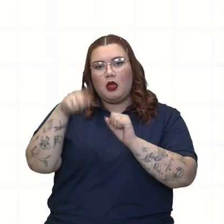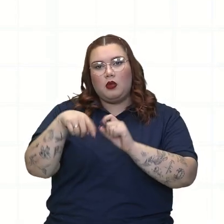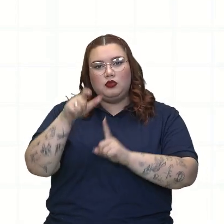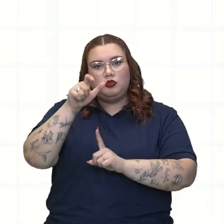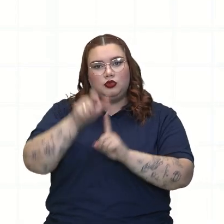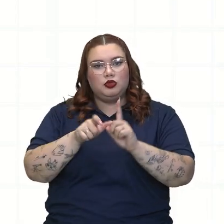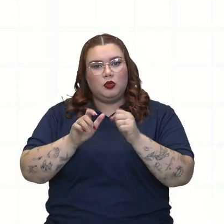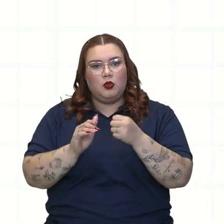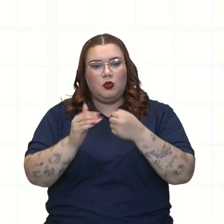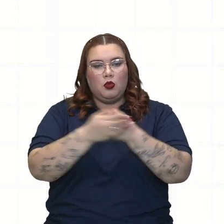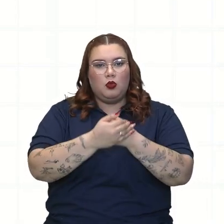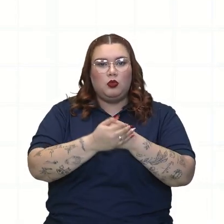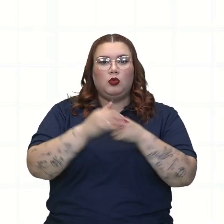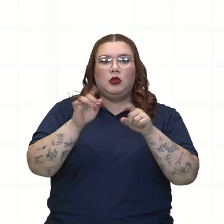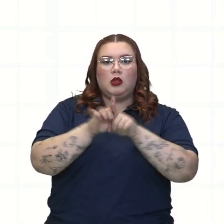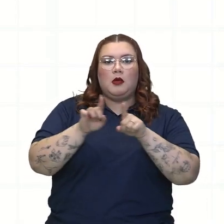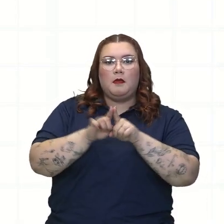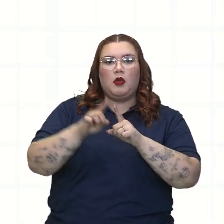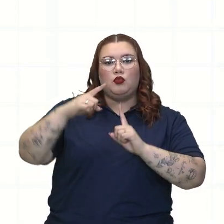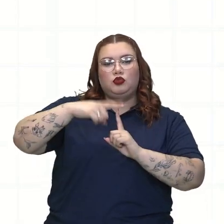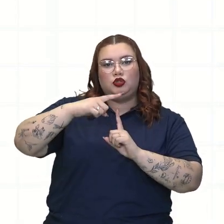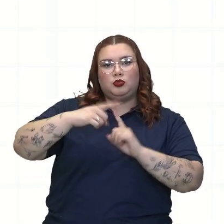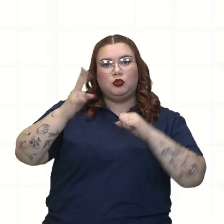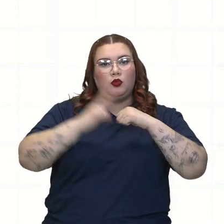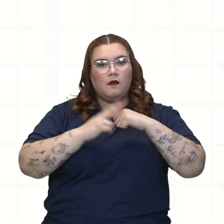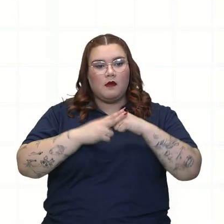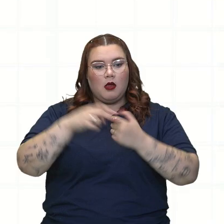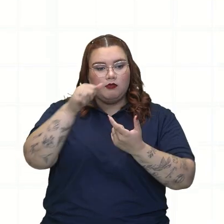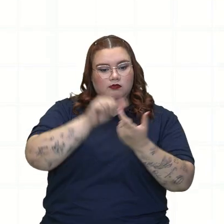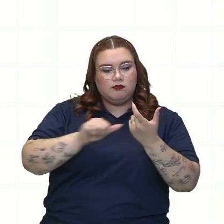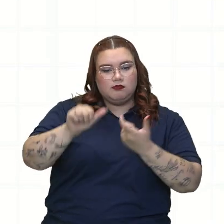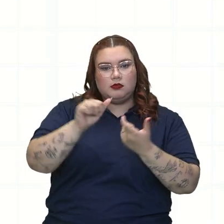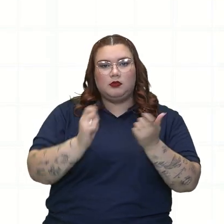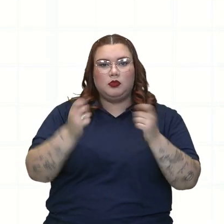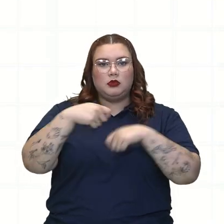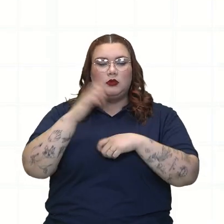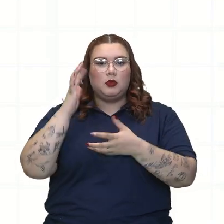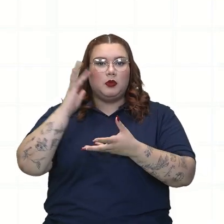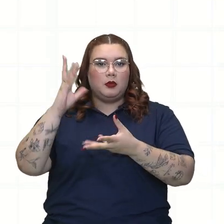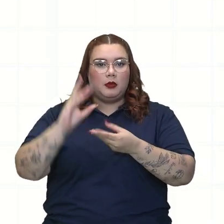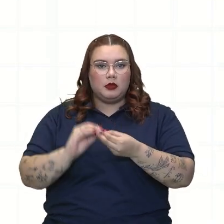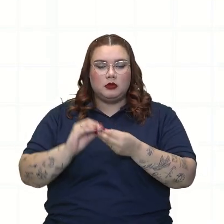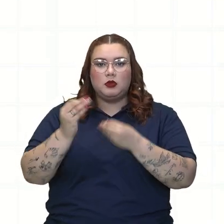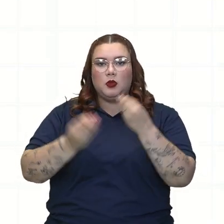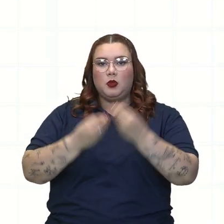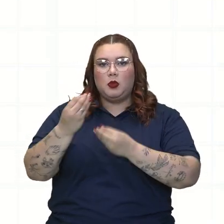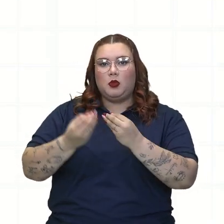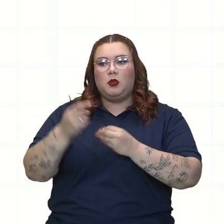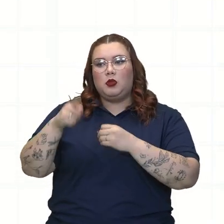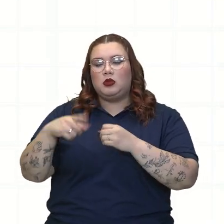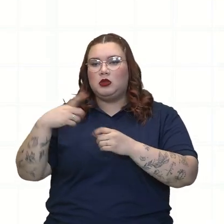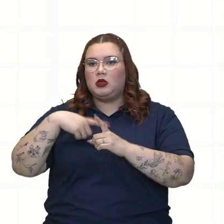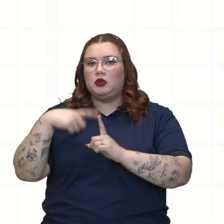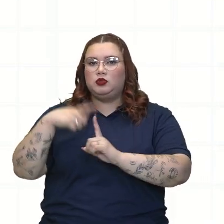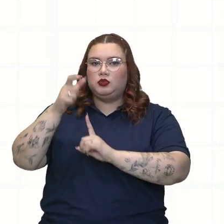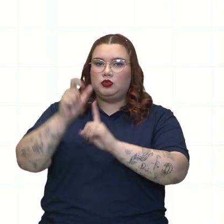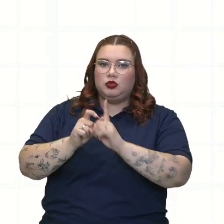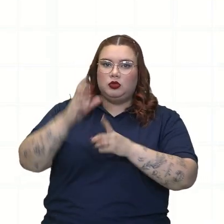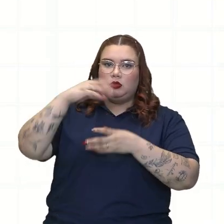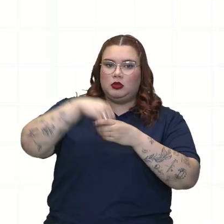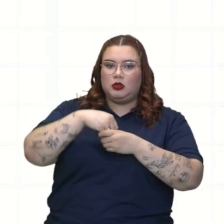porque eu tenho o verbo, a forma verbal, que me ajuda nesse processo. Então, o sujeito dessa oração é um sujeito